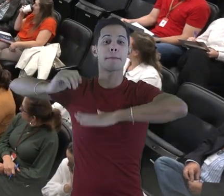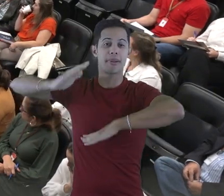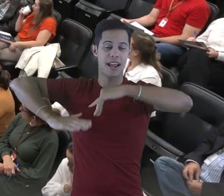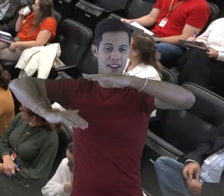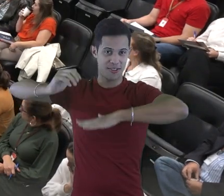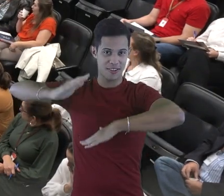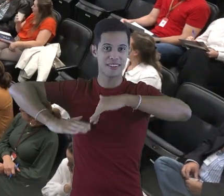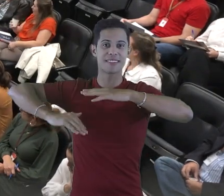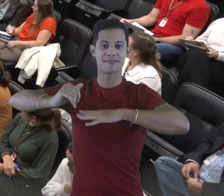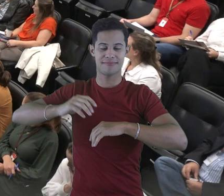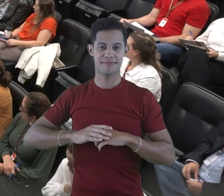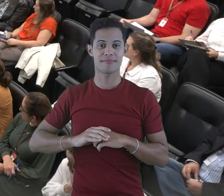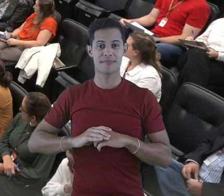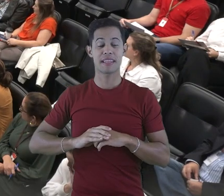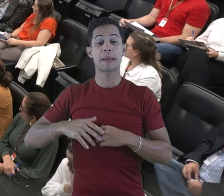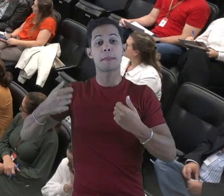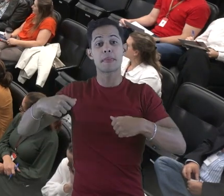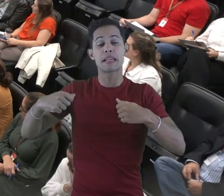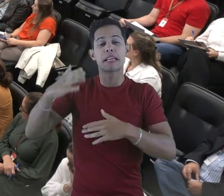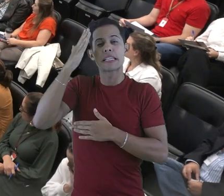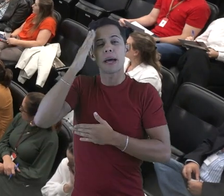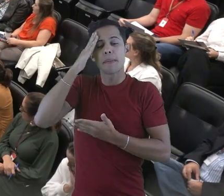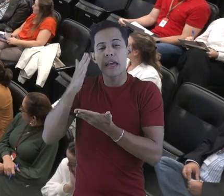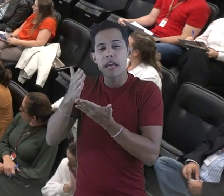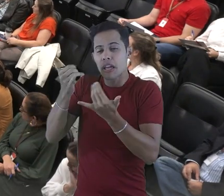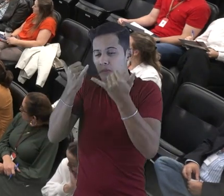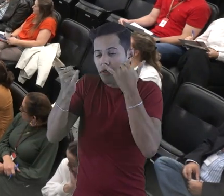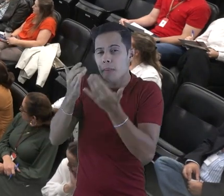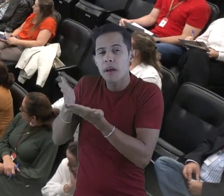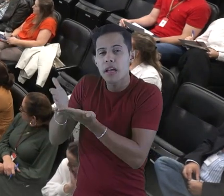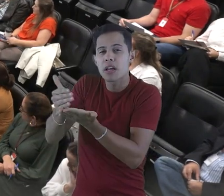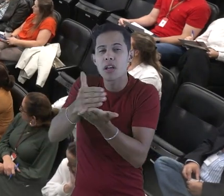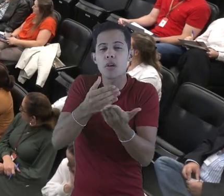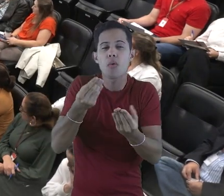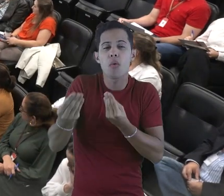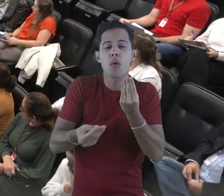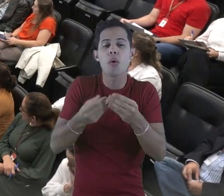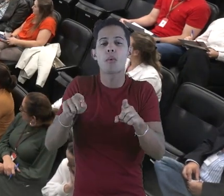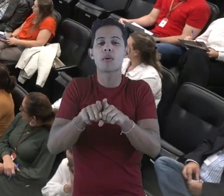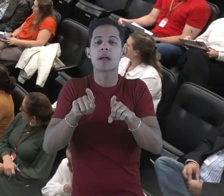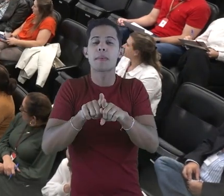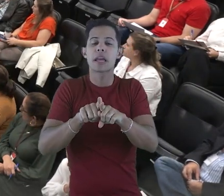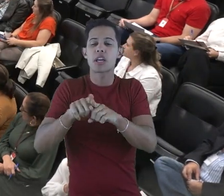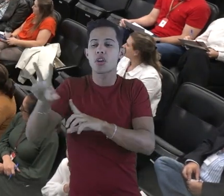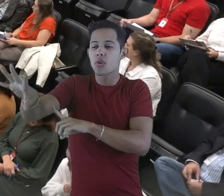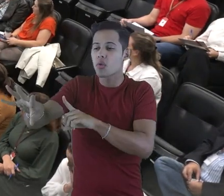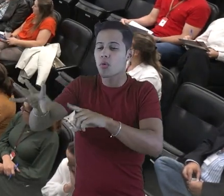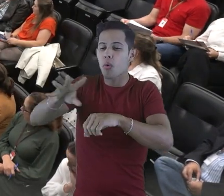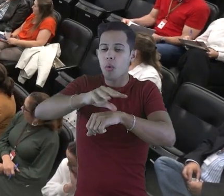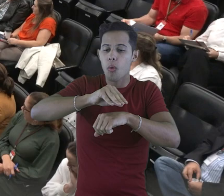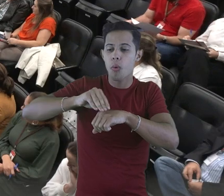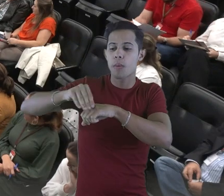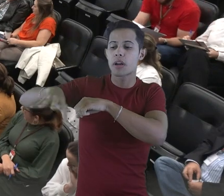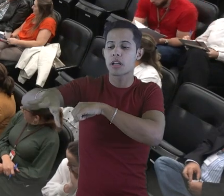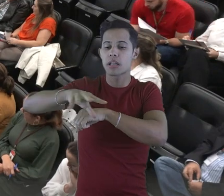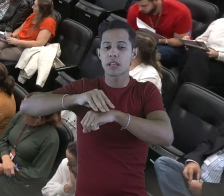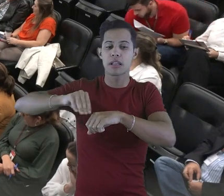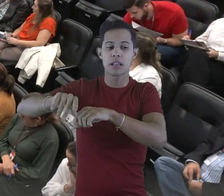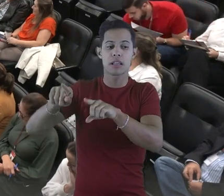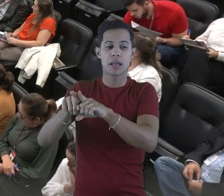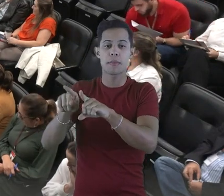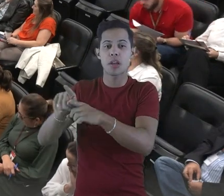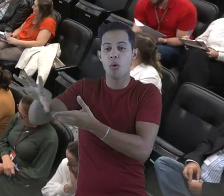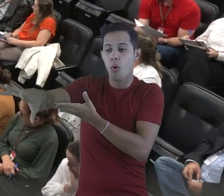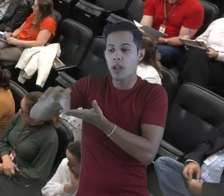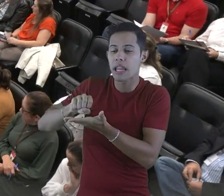coletado se esse dado vem de compartilhamento se é coleta direta se é coleta por qual unidade etc que tipo de dado é qual é a característica do